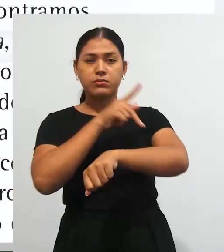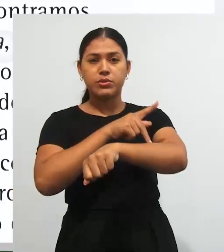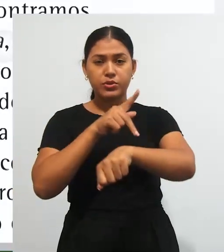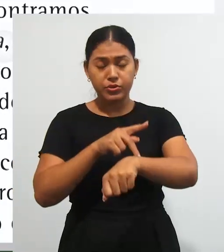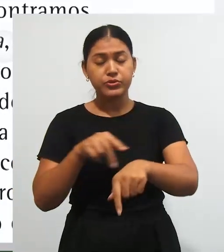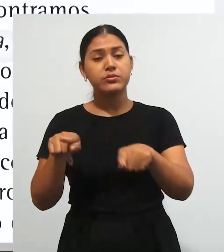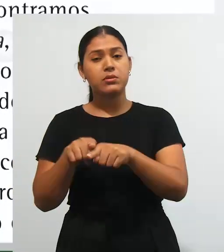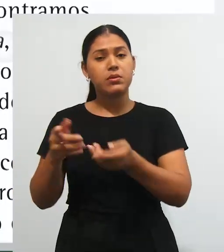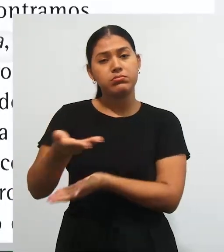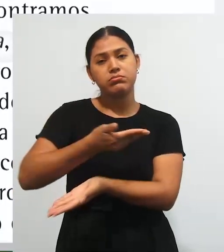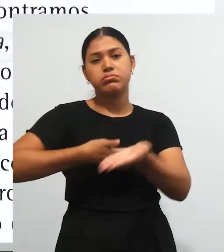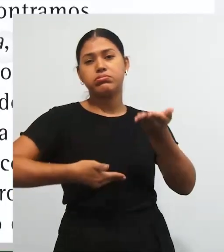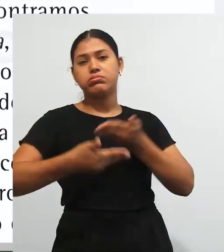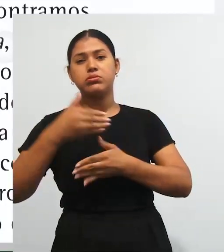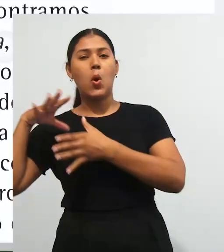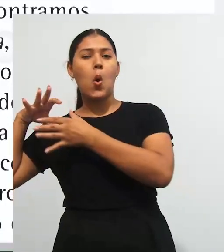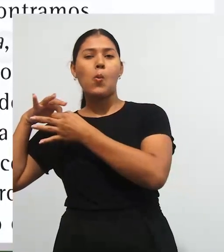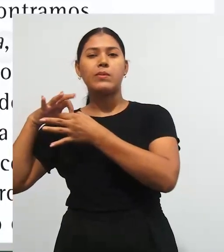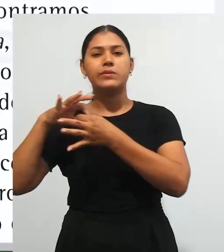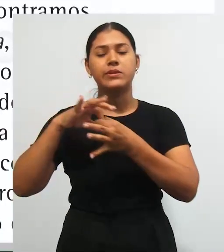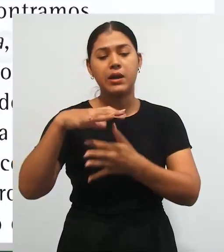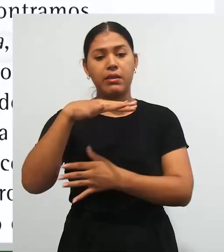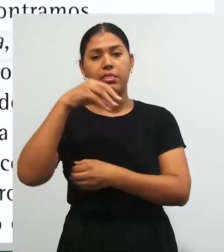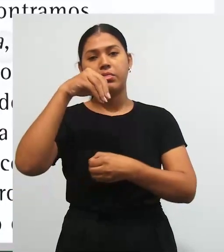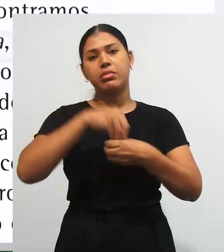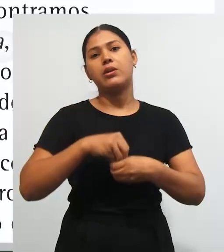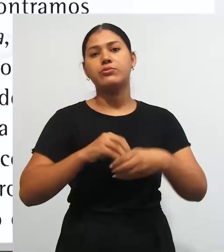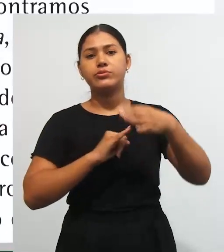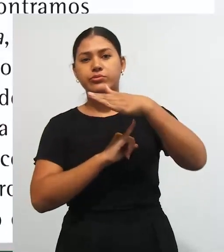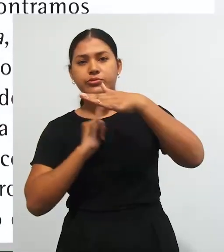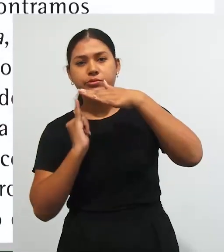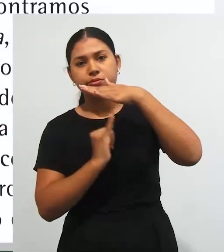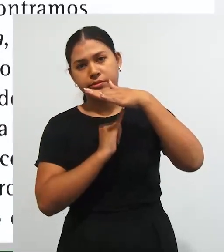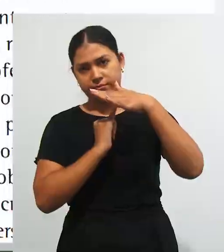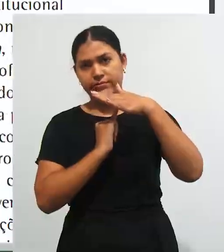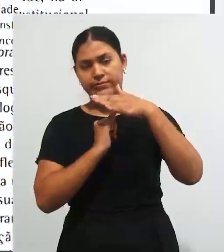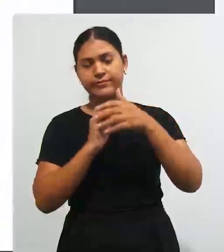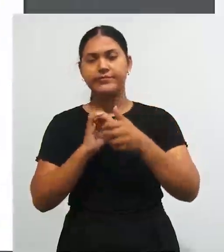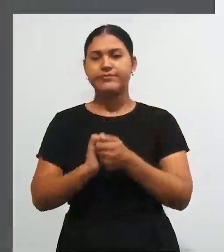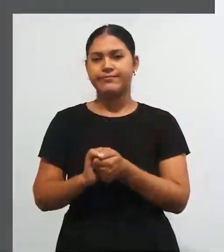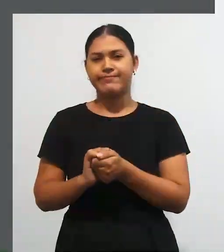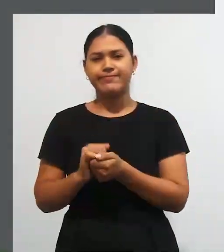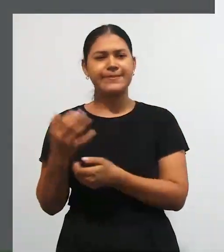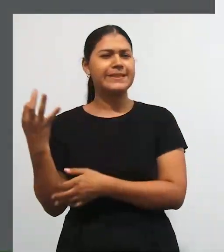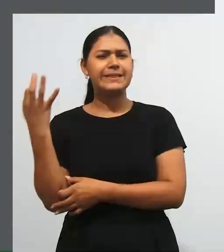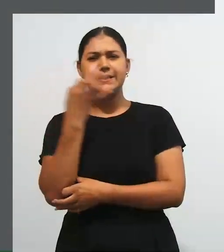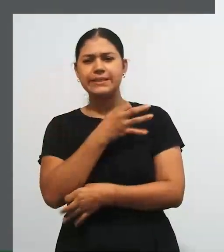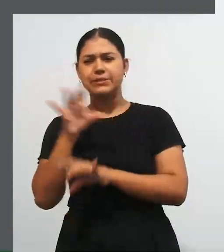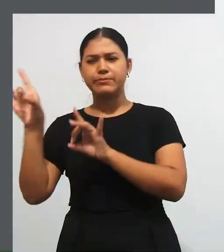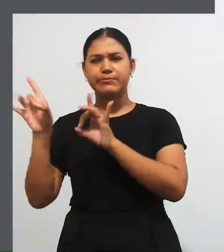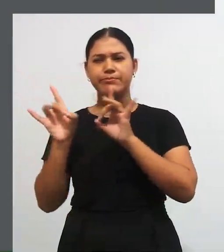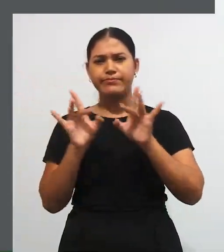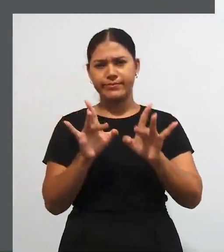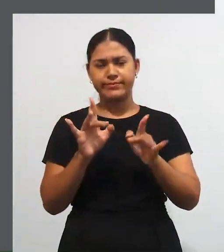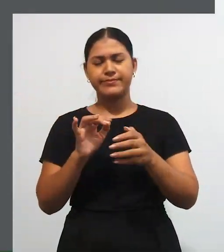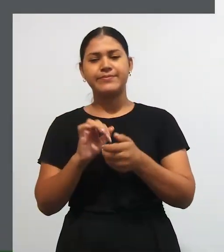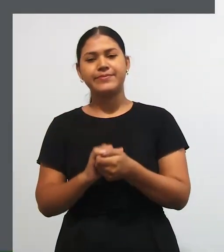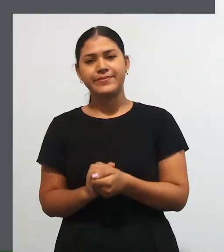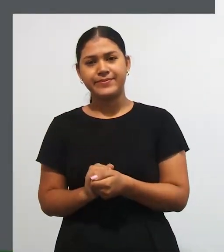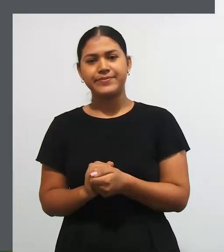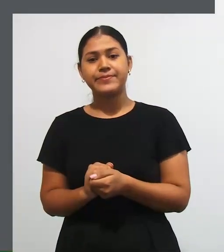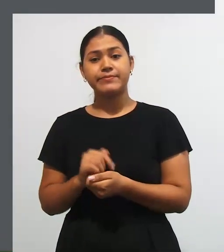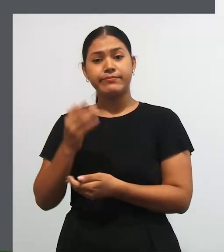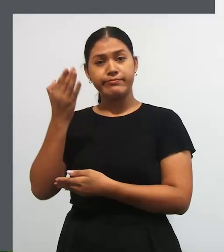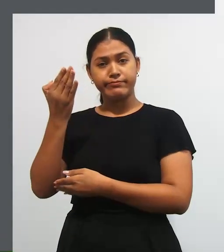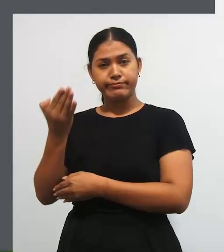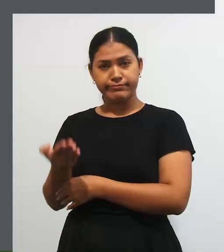na dimensão coletiva e contextualizada, institucional e historicamente. Lindo, não é? Olha só que bonitinho.